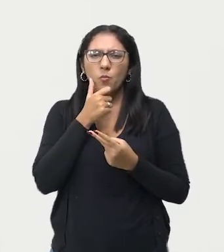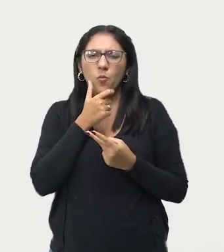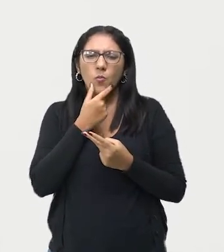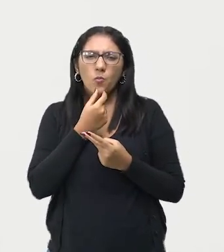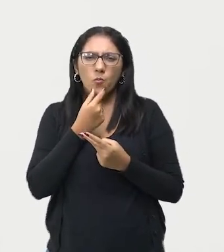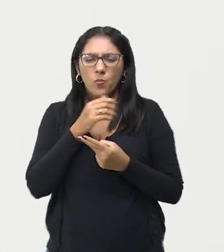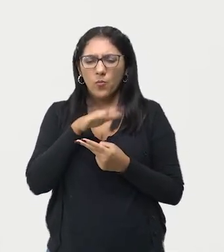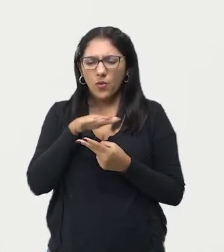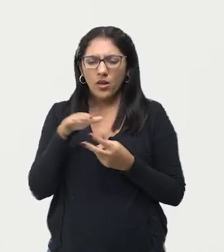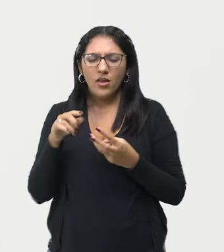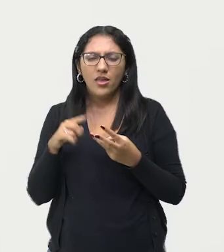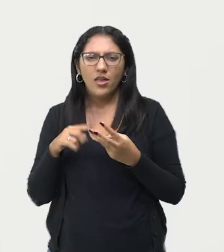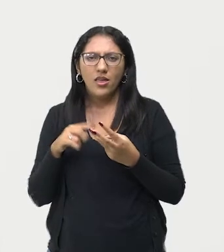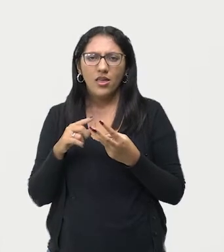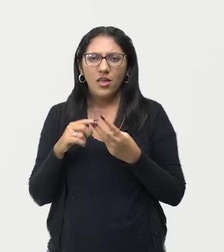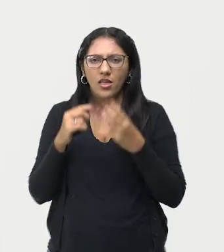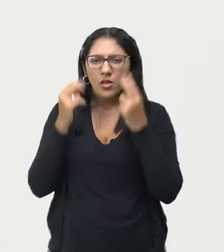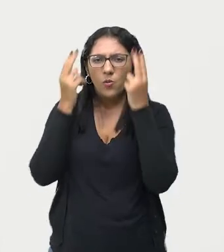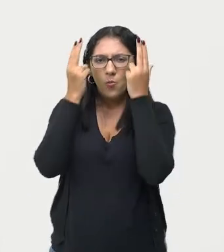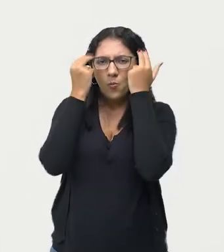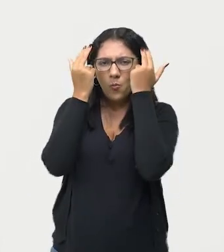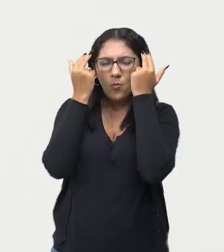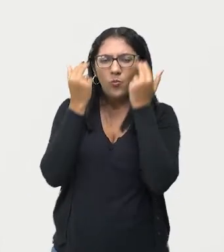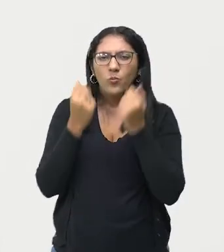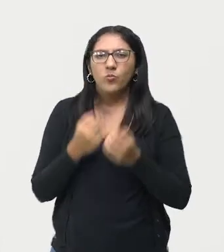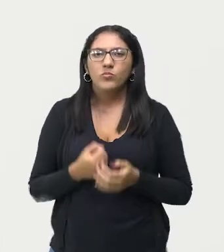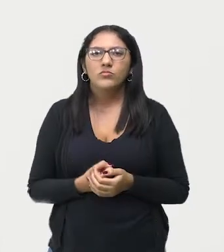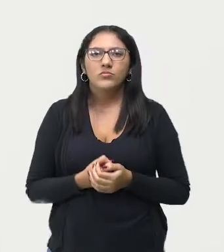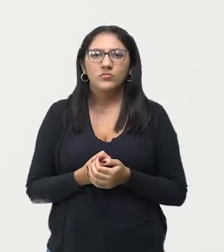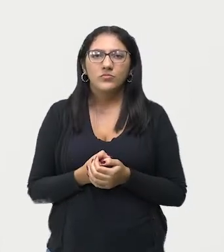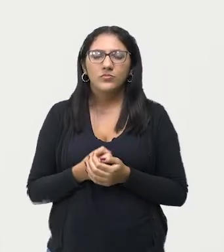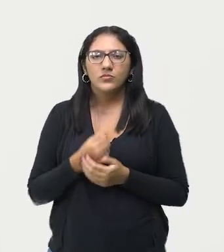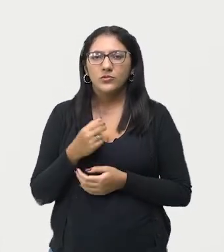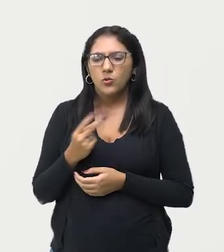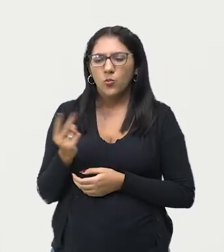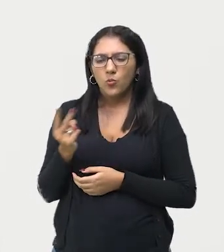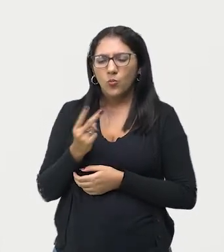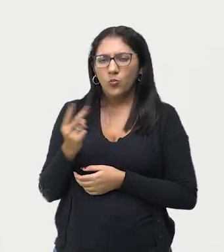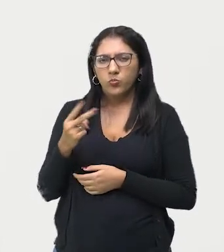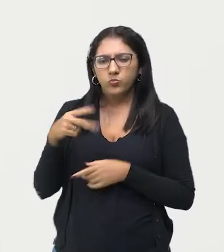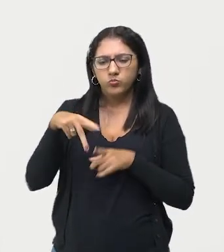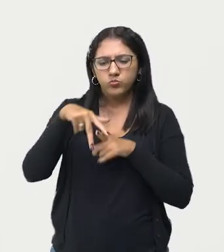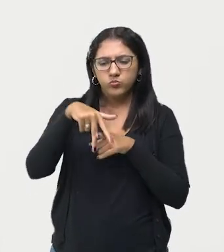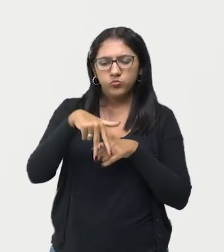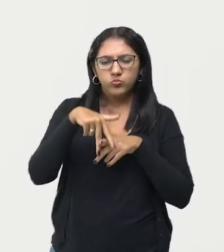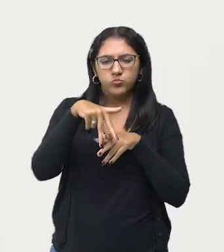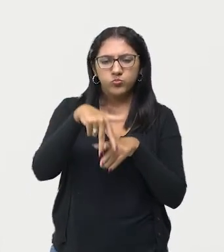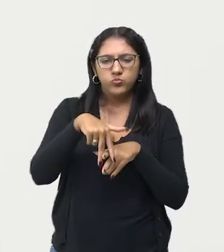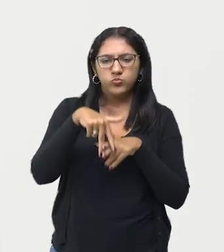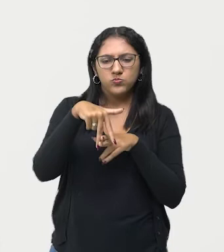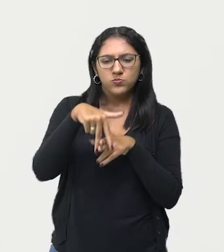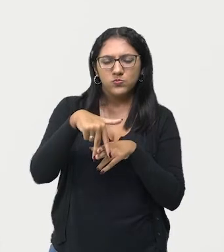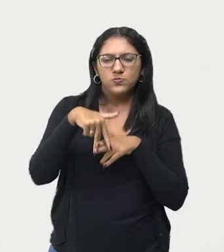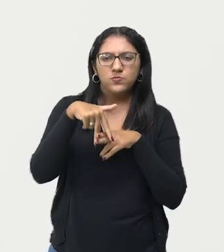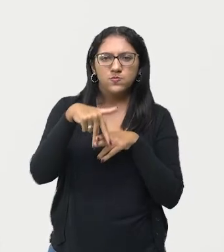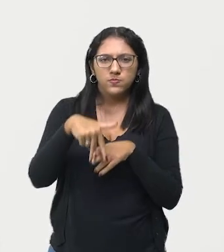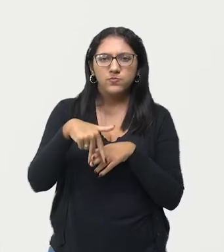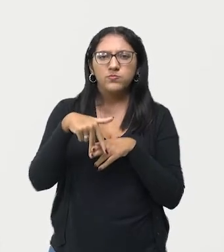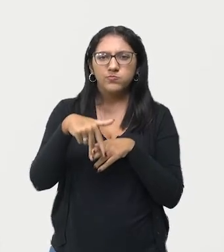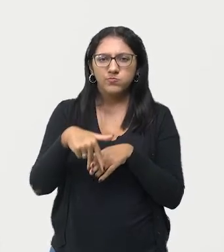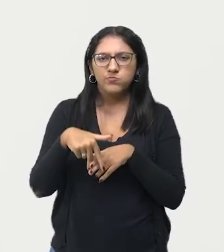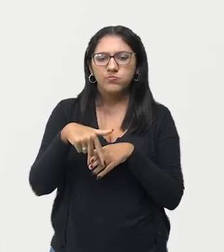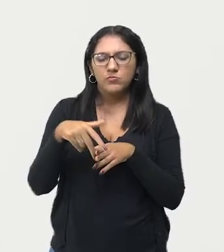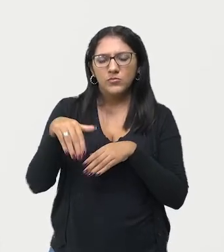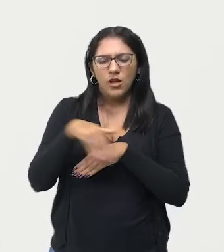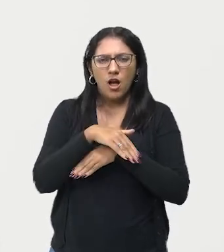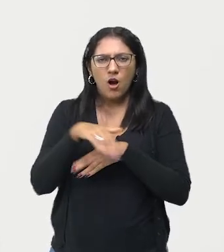velho e um menino seguiam pela estrada montados num burro. Pelo caminho As pessoas com as quais